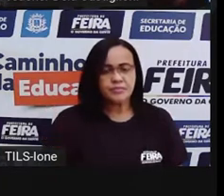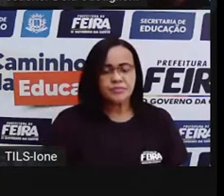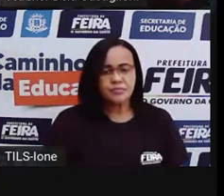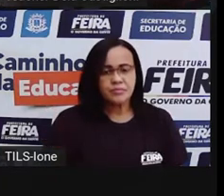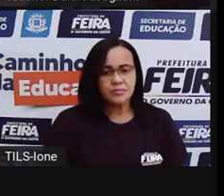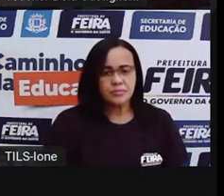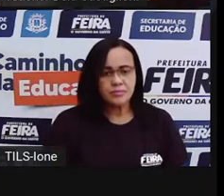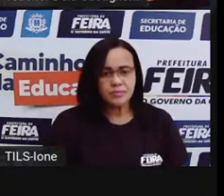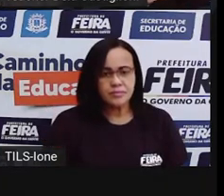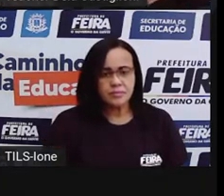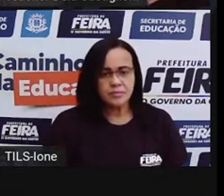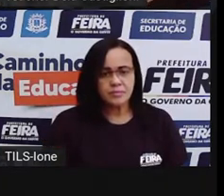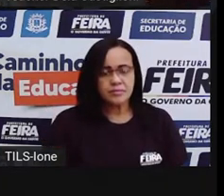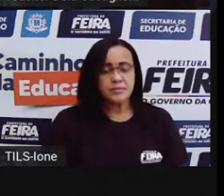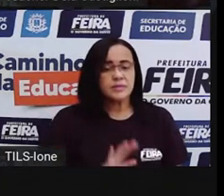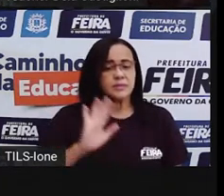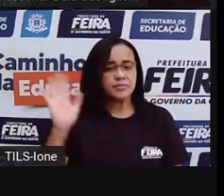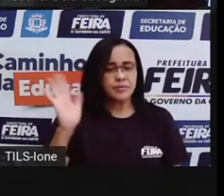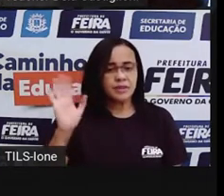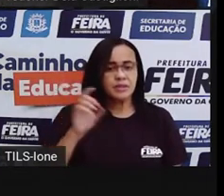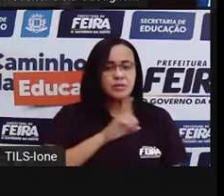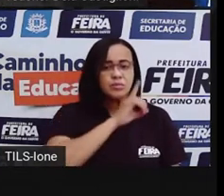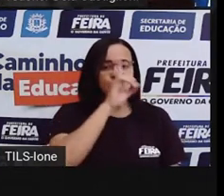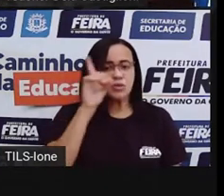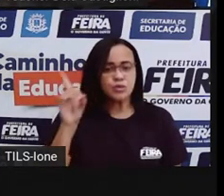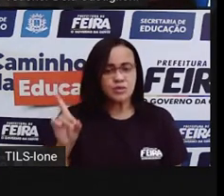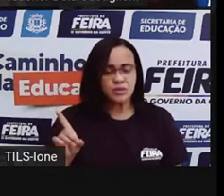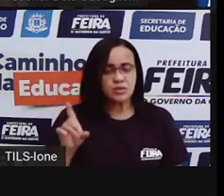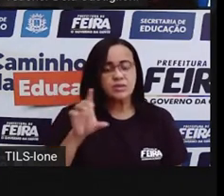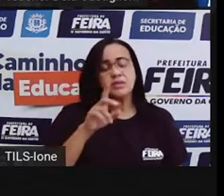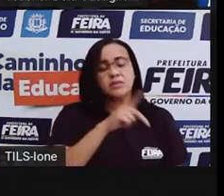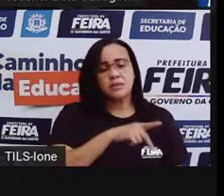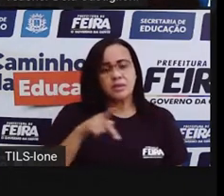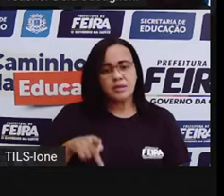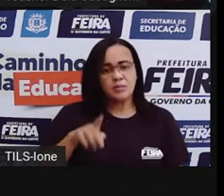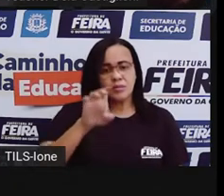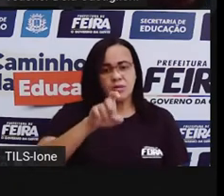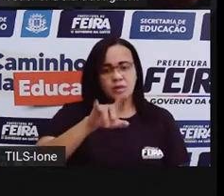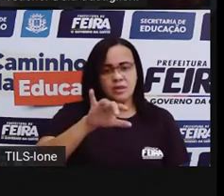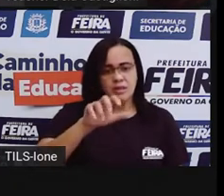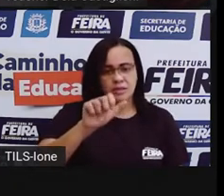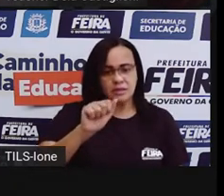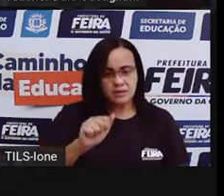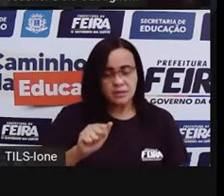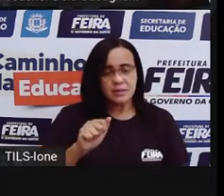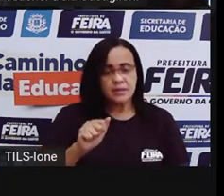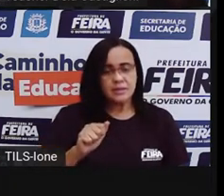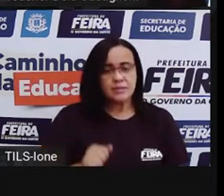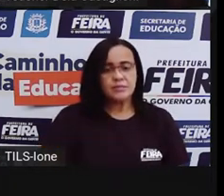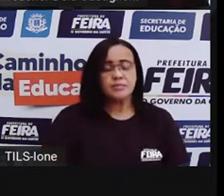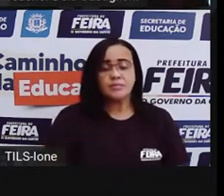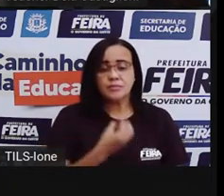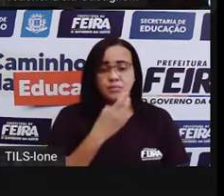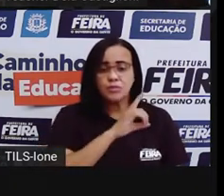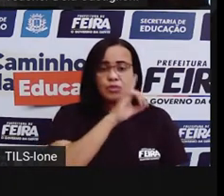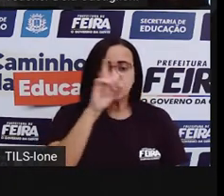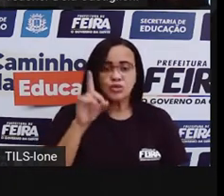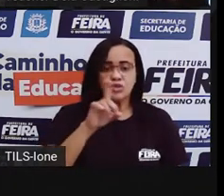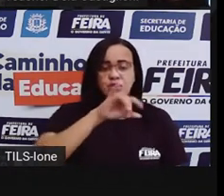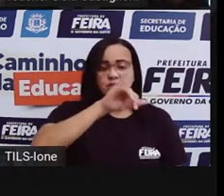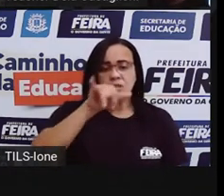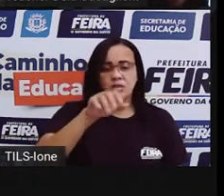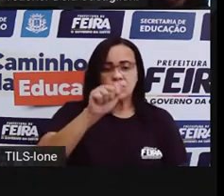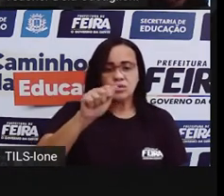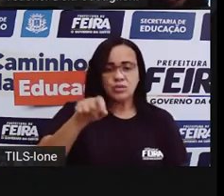Good morning, Elisa. Good morning, Mari. Good morning, João. Eu vou